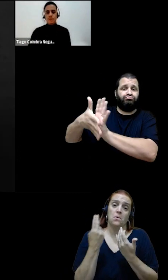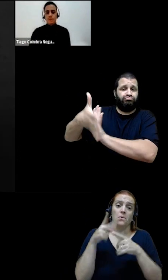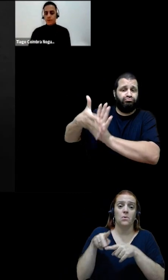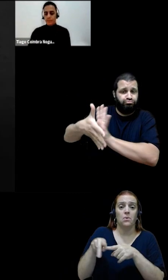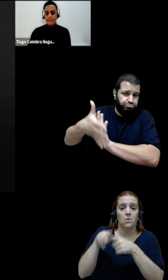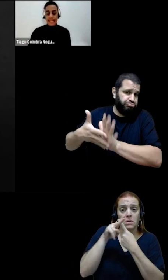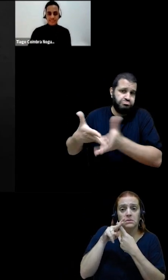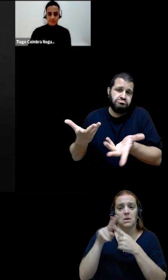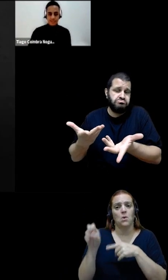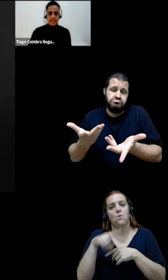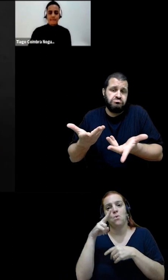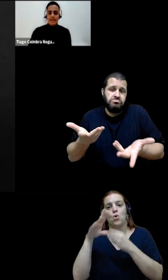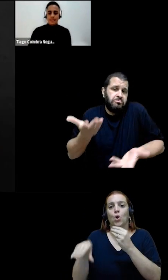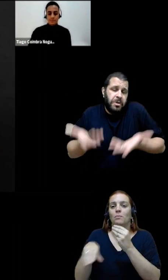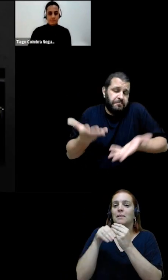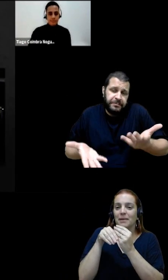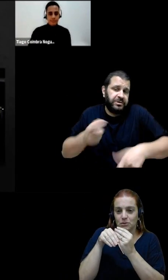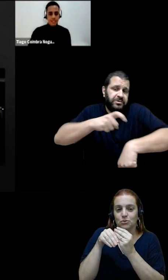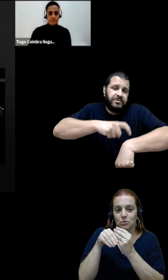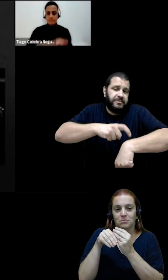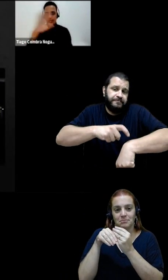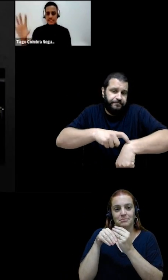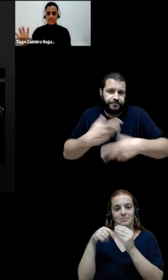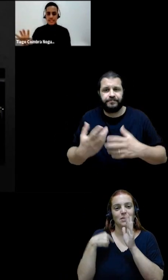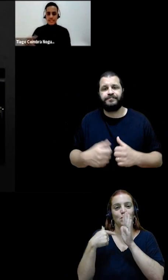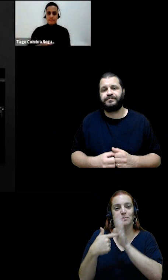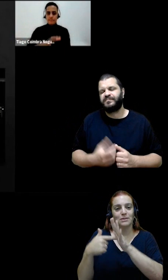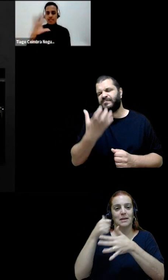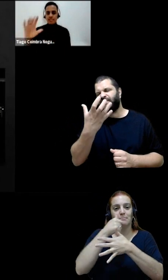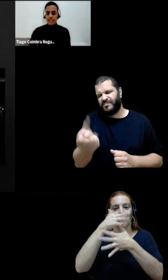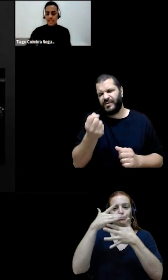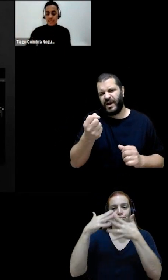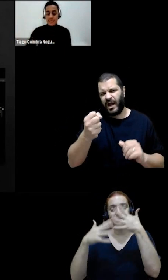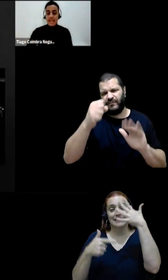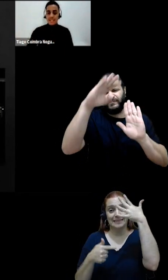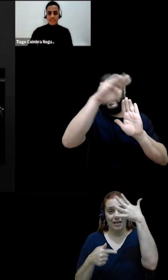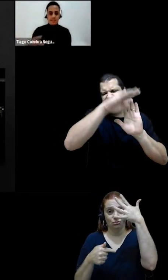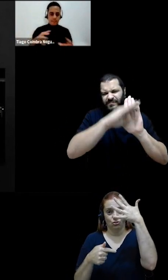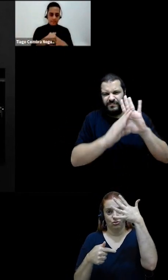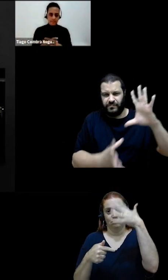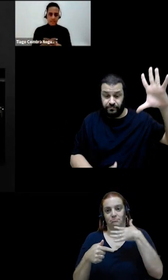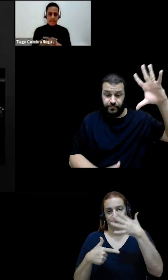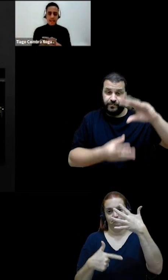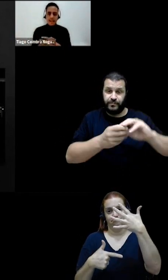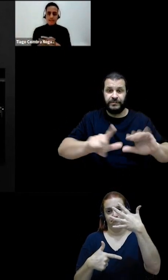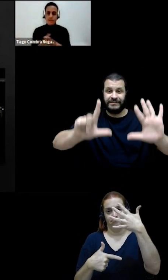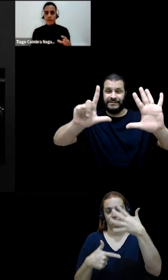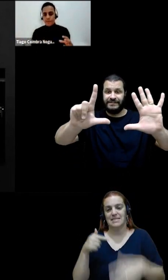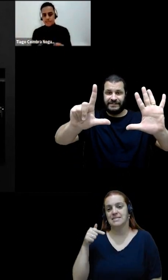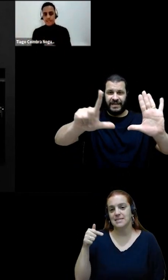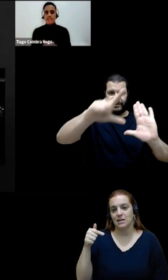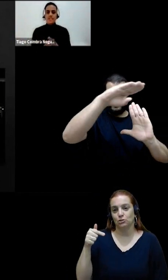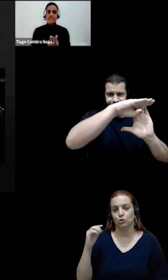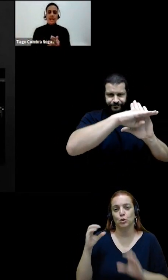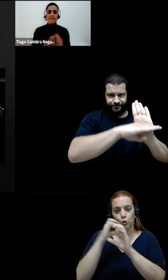correção ou um complemento, né? Então, eu pude identificar, então, 7